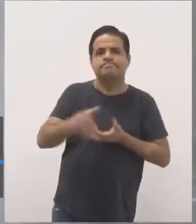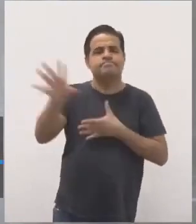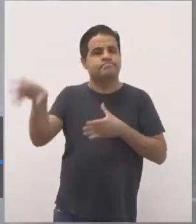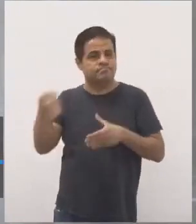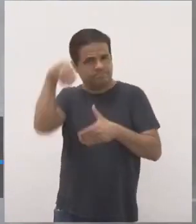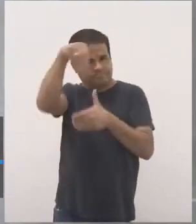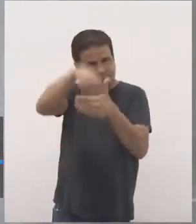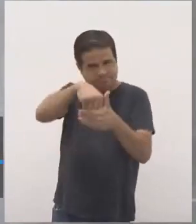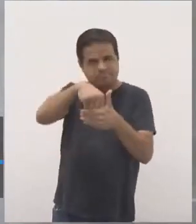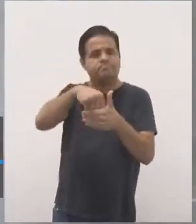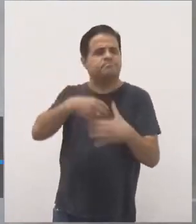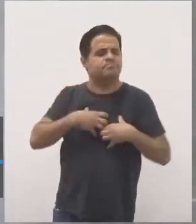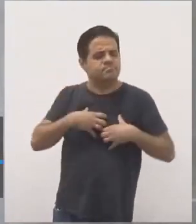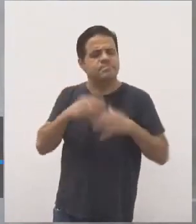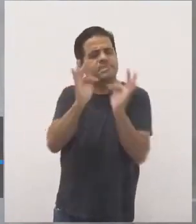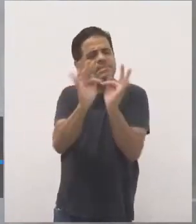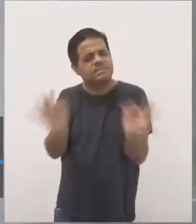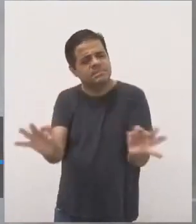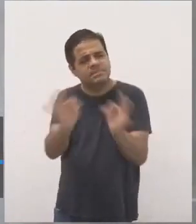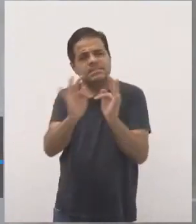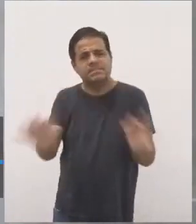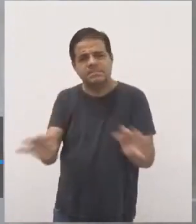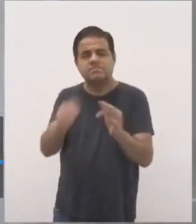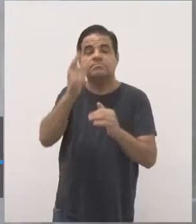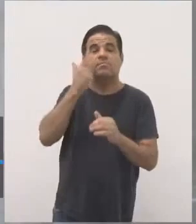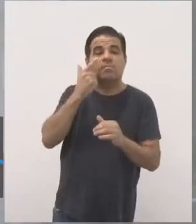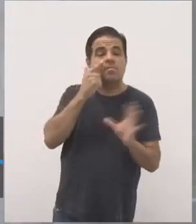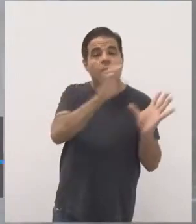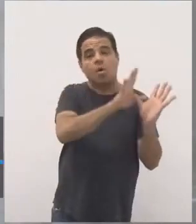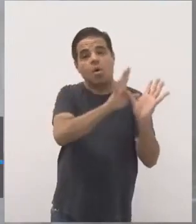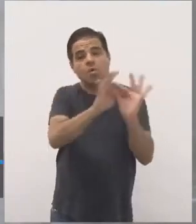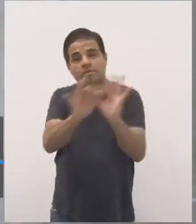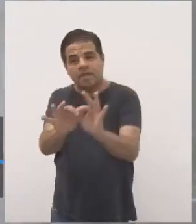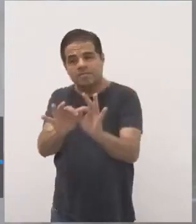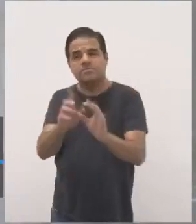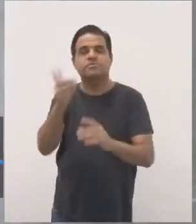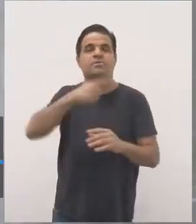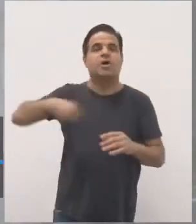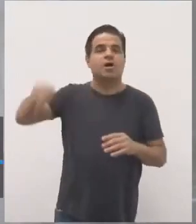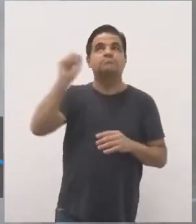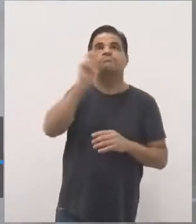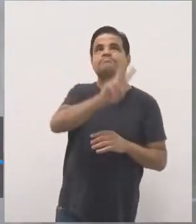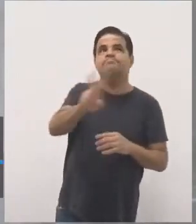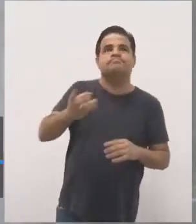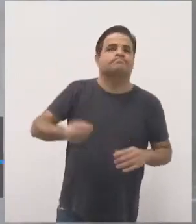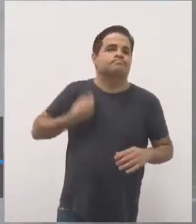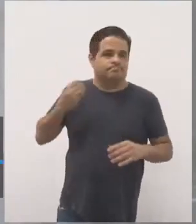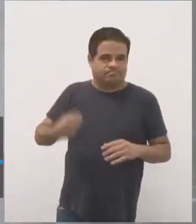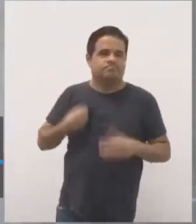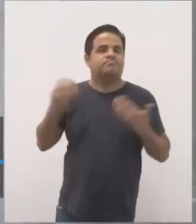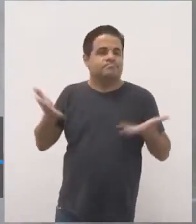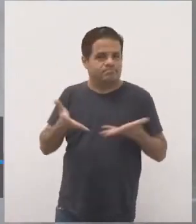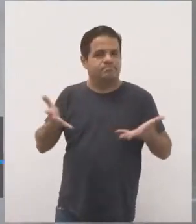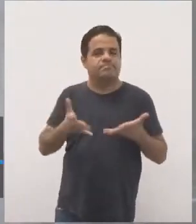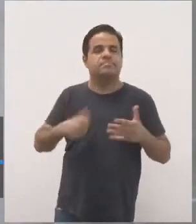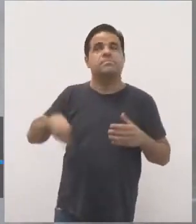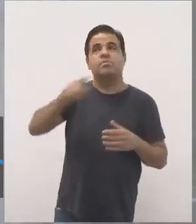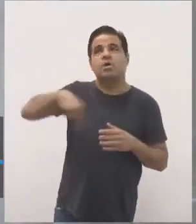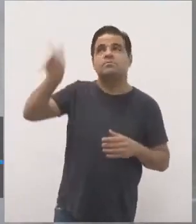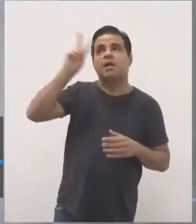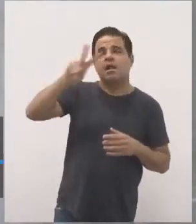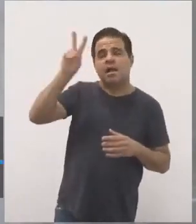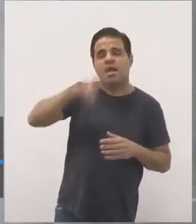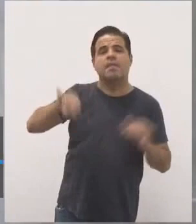implementada e de uma forma simples, considerando o contexto que a gente está vivendo. Então, quando a gente lembra, né,